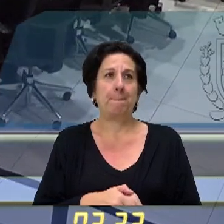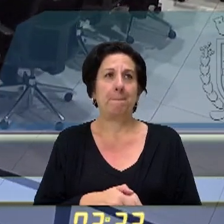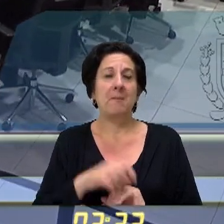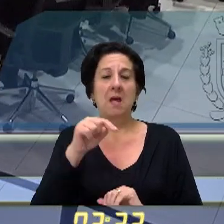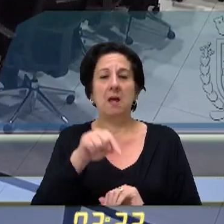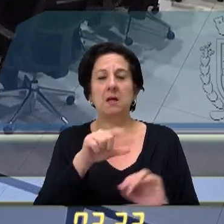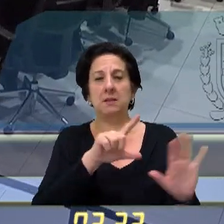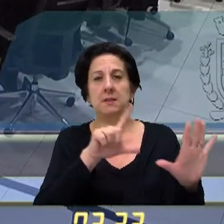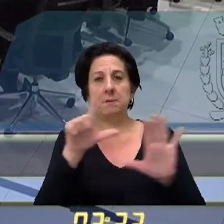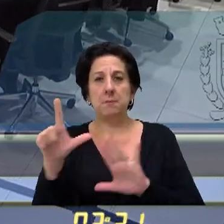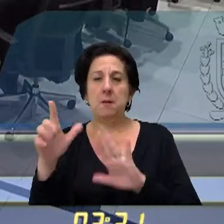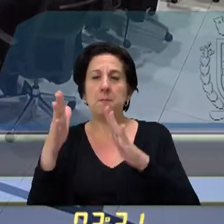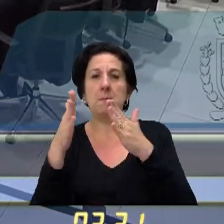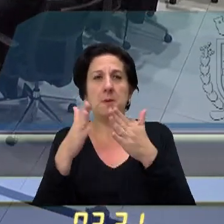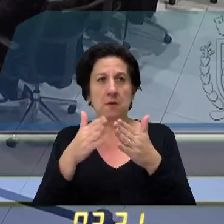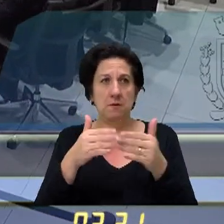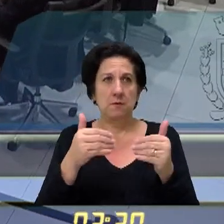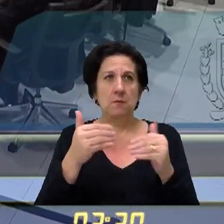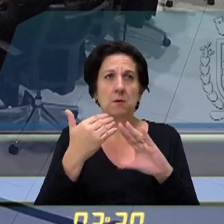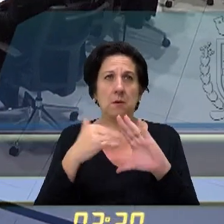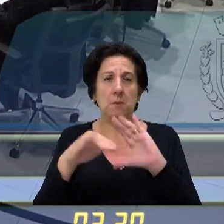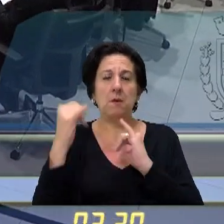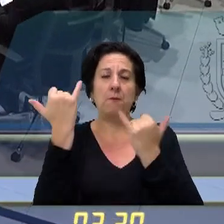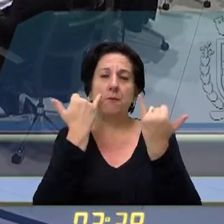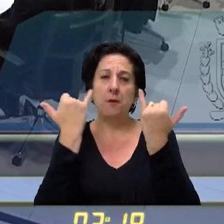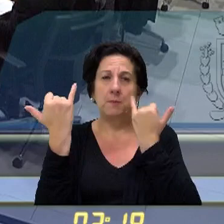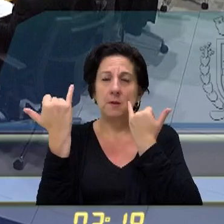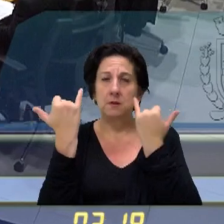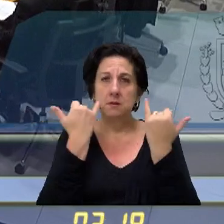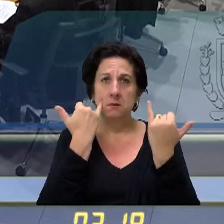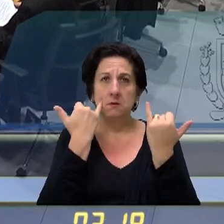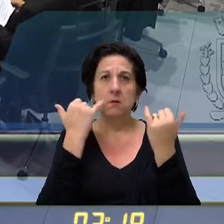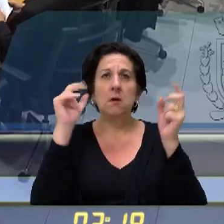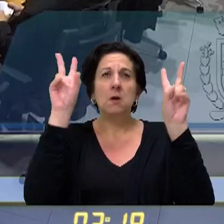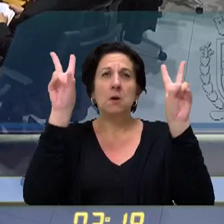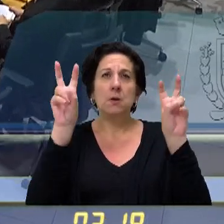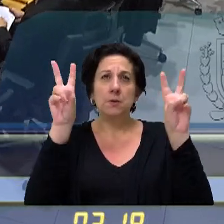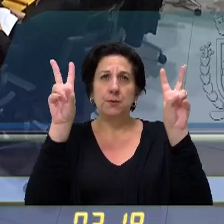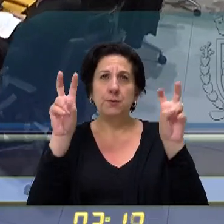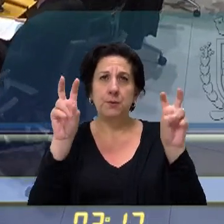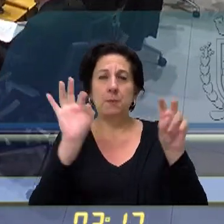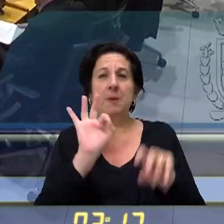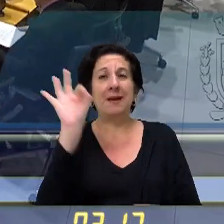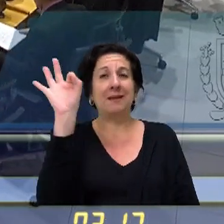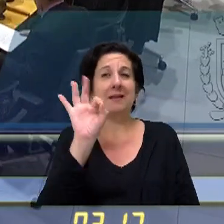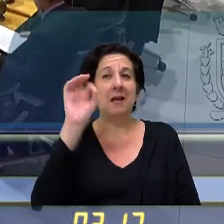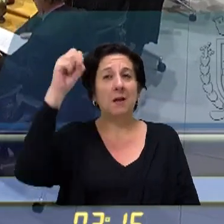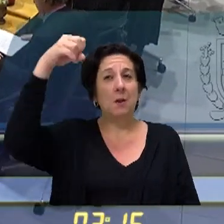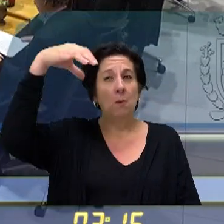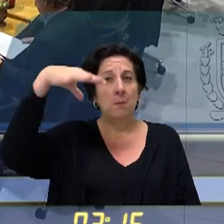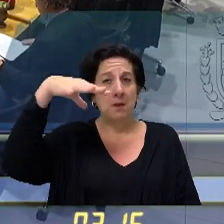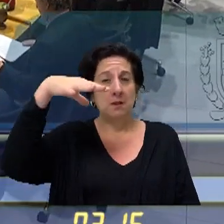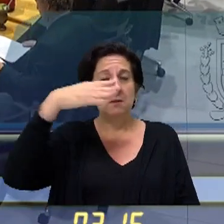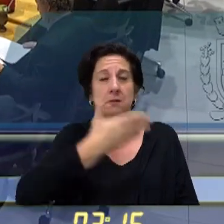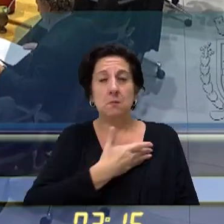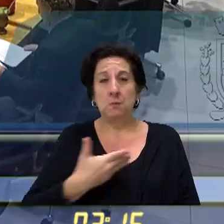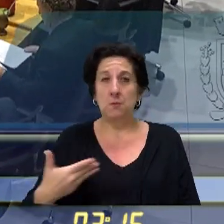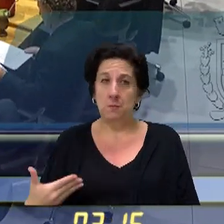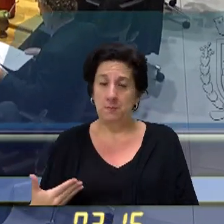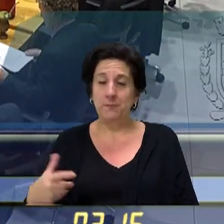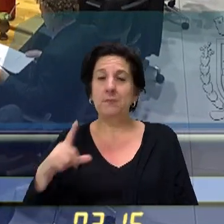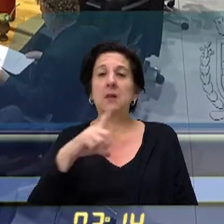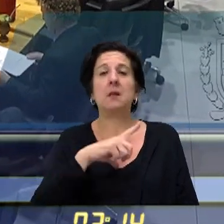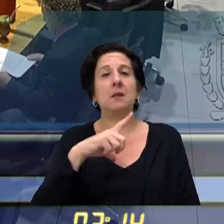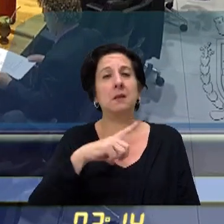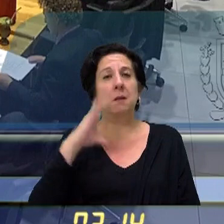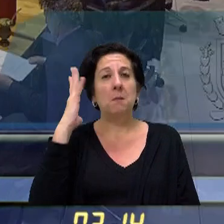Nessa semana, estamos encaminhando um pedido de informação sobre a questão da taxa de iluminação pública, que temos